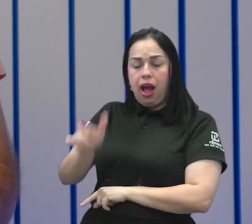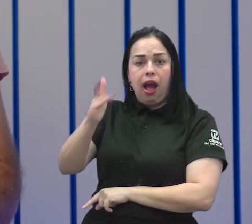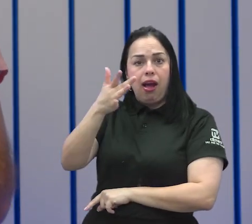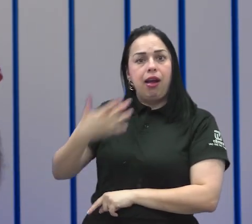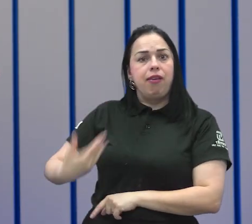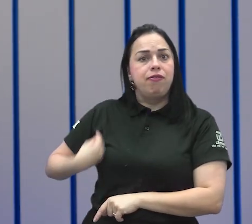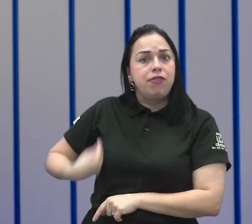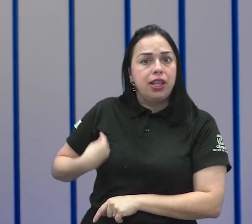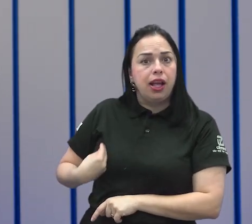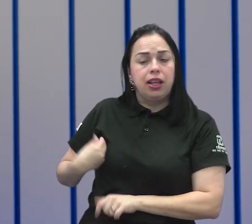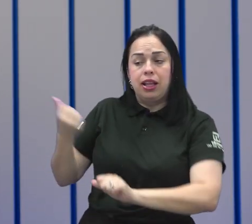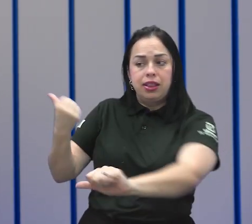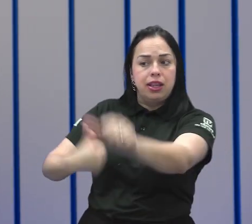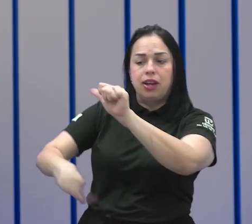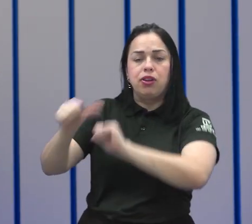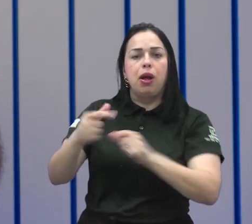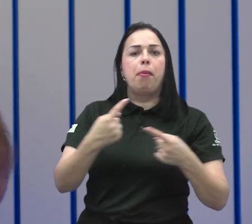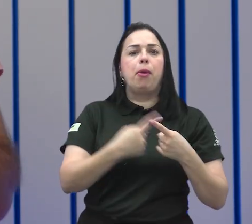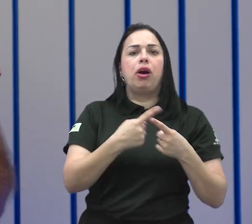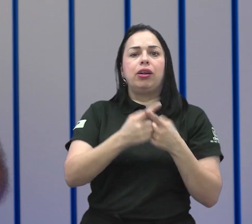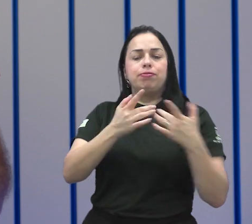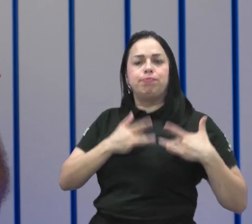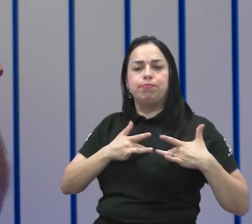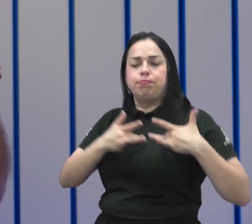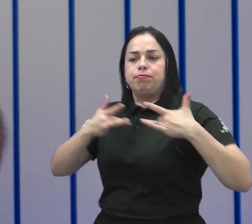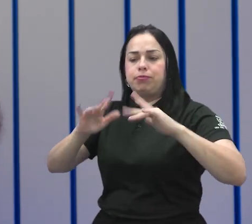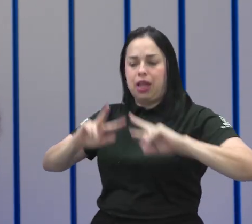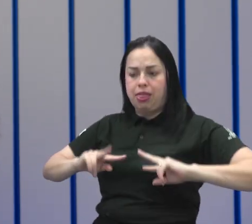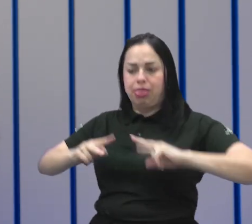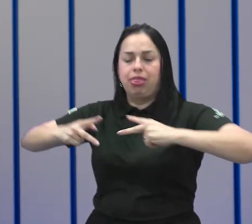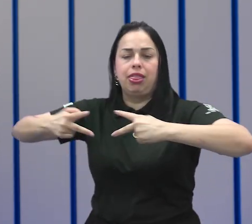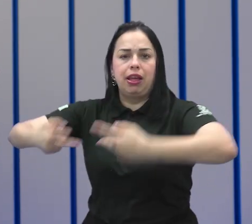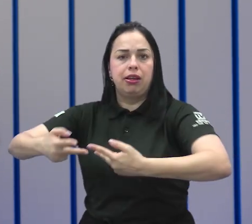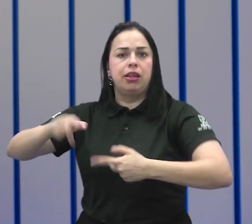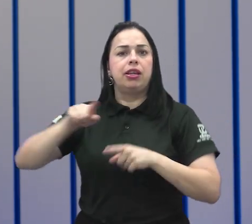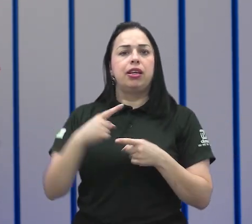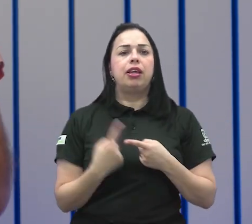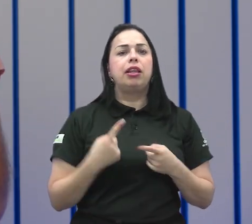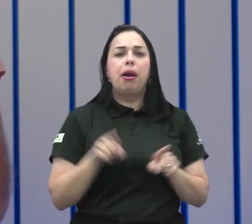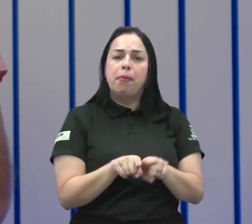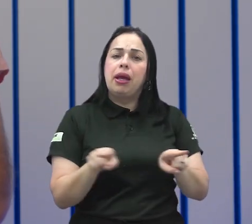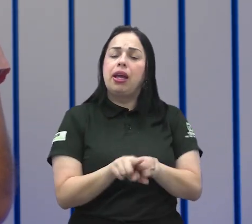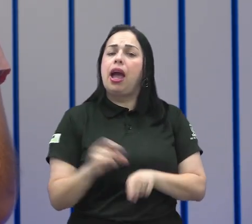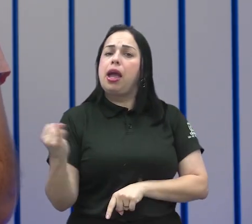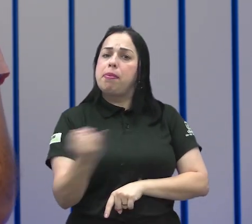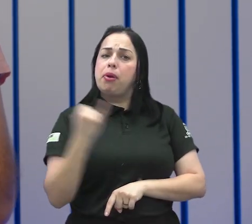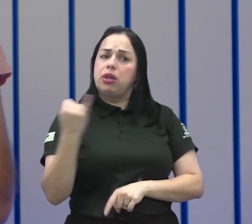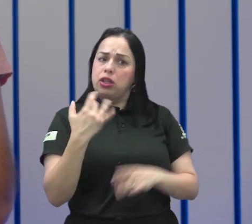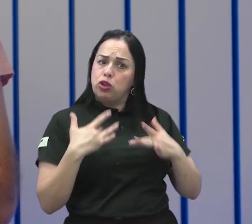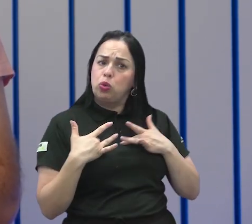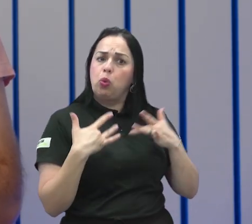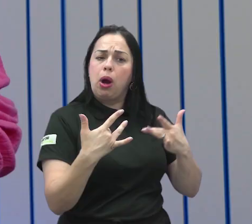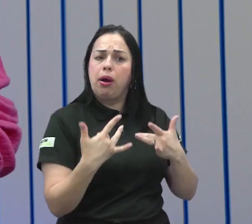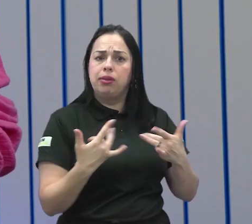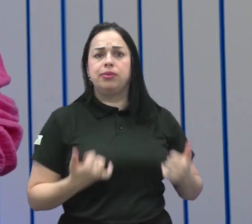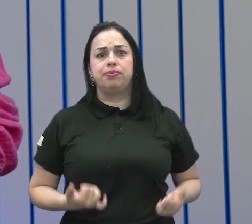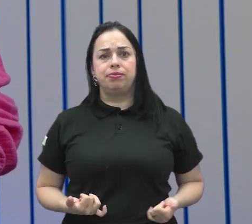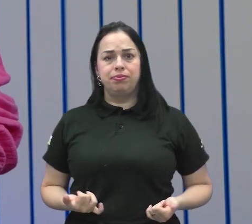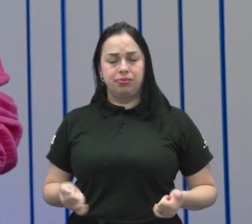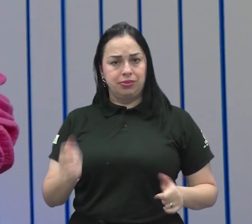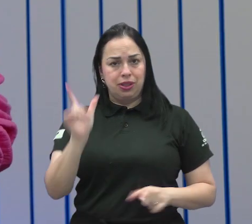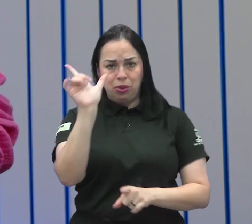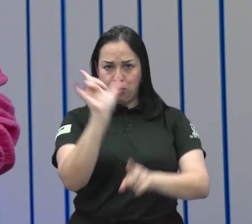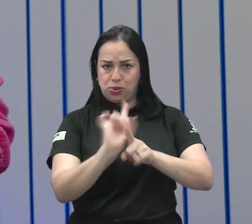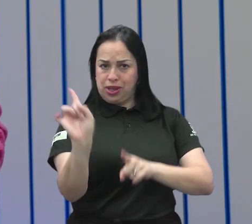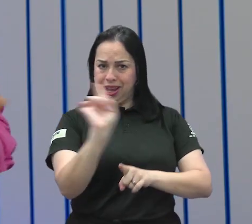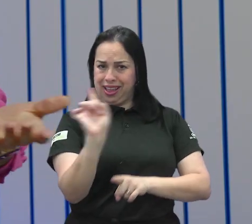vida transformada por este ato de solidariedade e a importância de manter os estoques dos bancos em dia. Fique